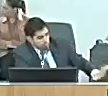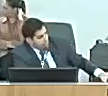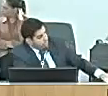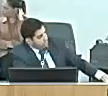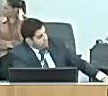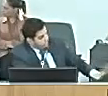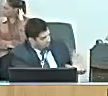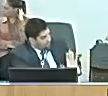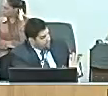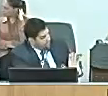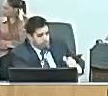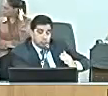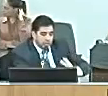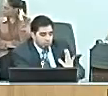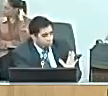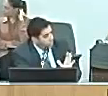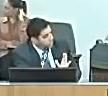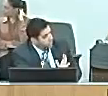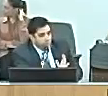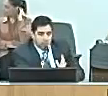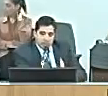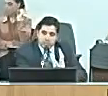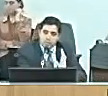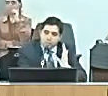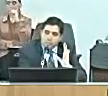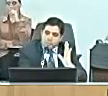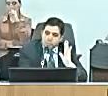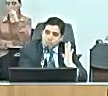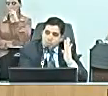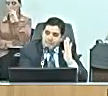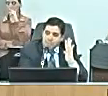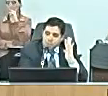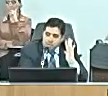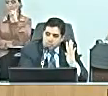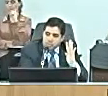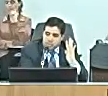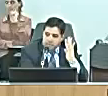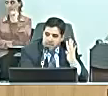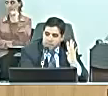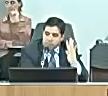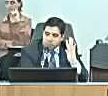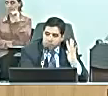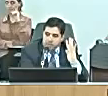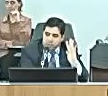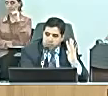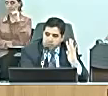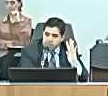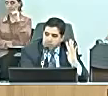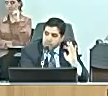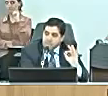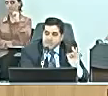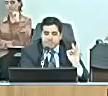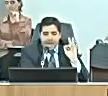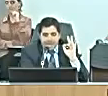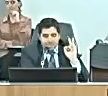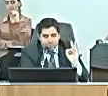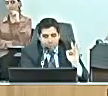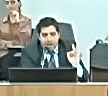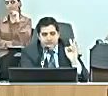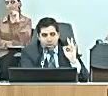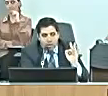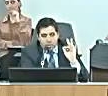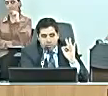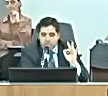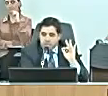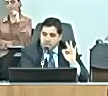só me permitia que a franqueza porque não têm como este moço que passou quatro anos escalado pelo governador pimentel para